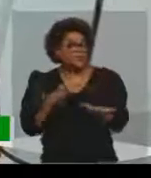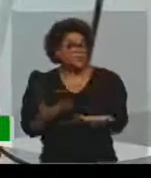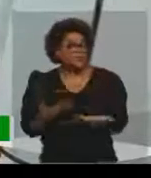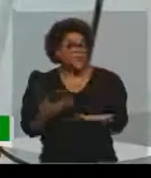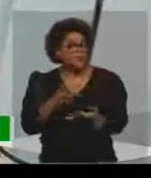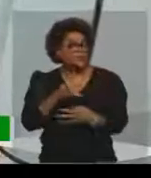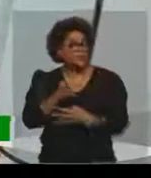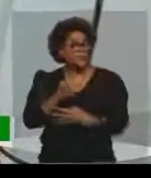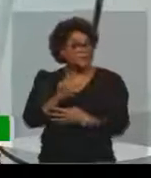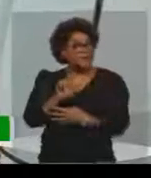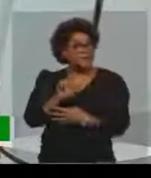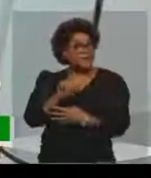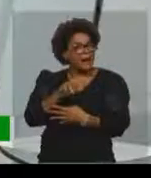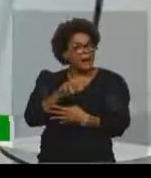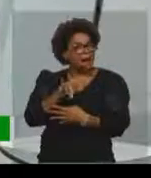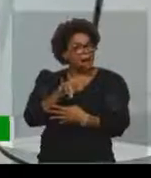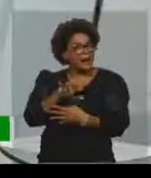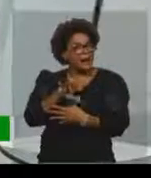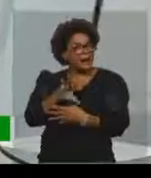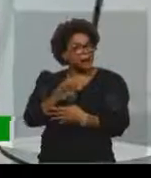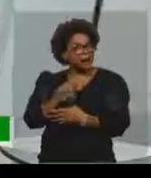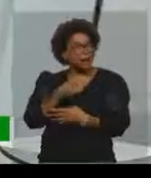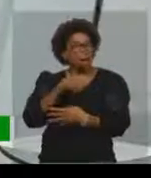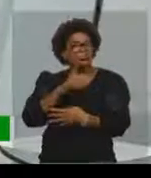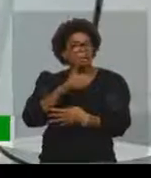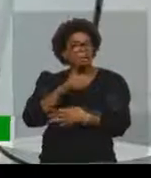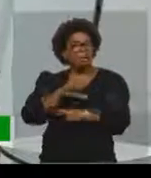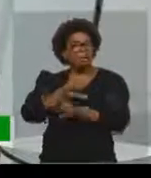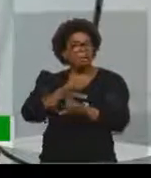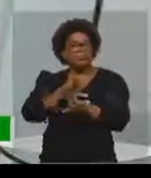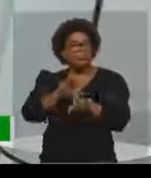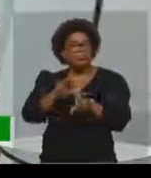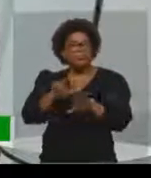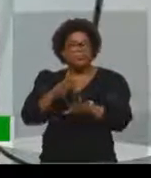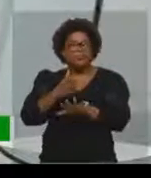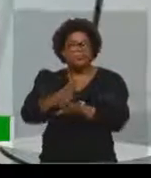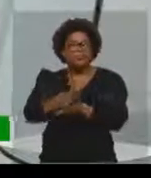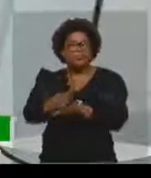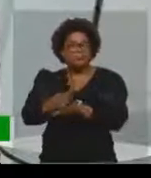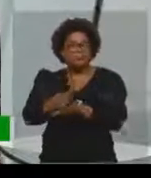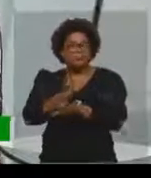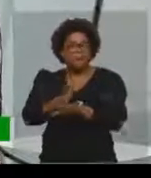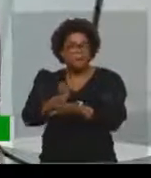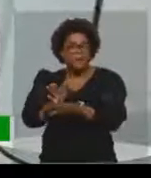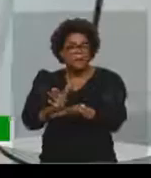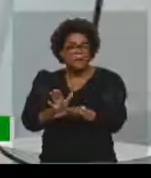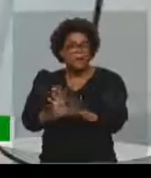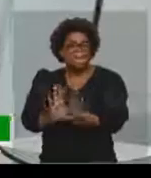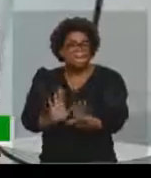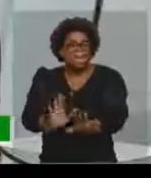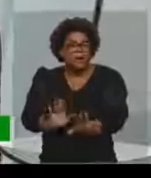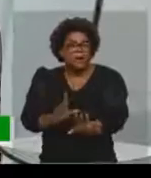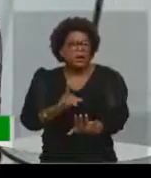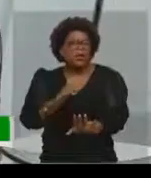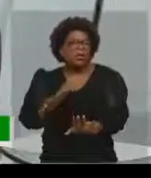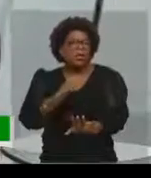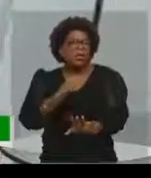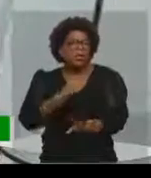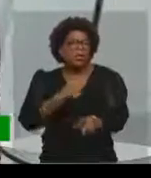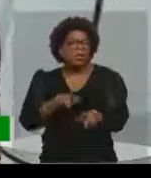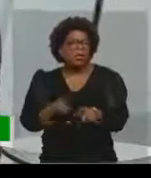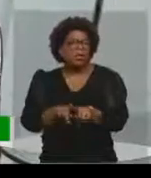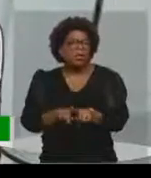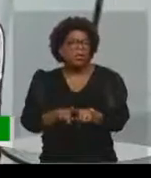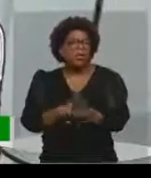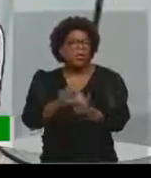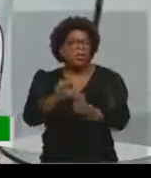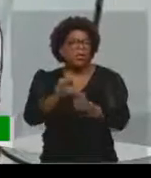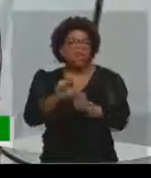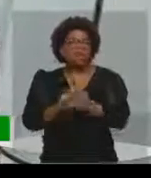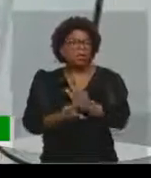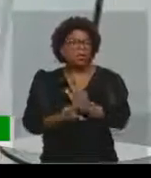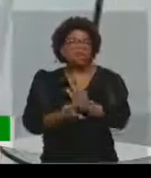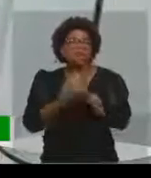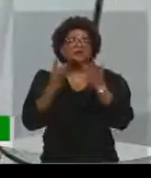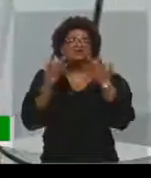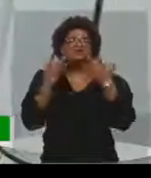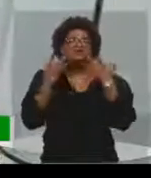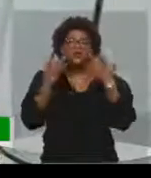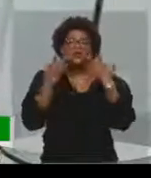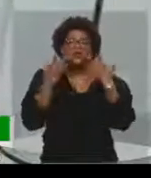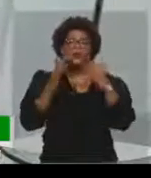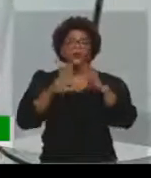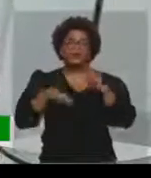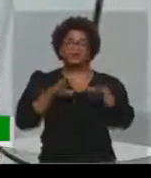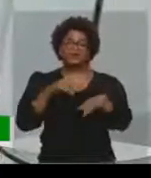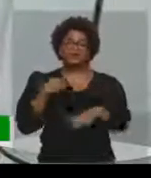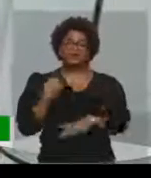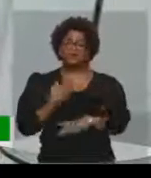dramático é algo mais amplo. Agora, nós temos o texto teatral, que muitas vezes a gente vai fazer pesquisas, vai ver que